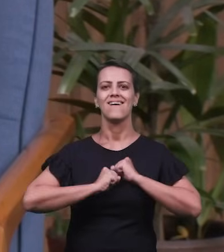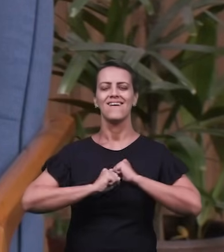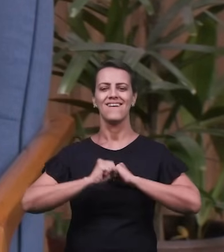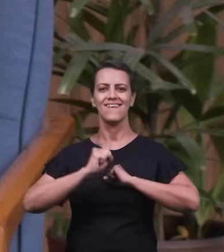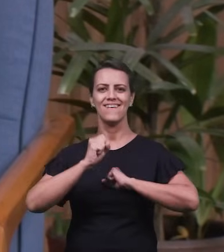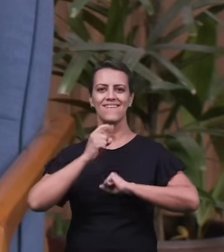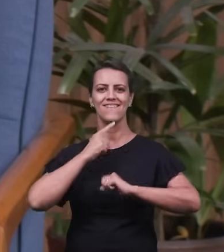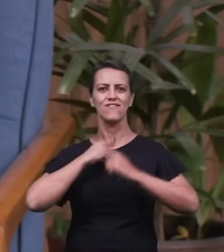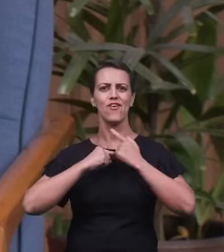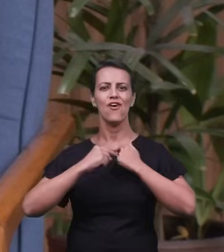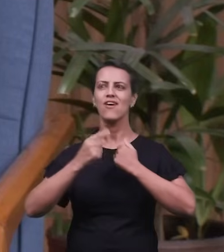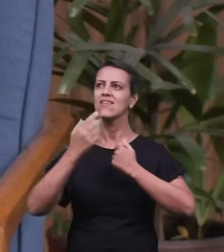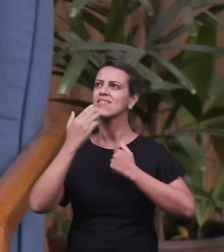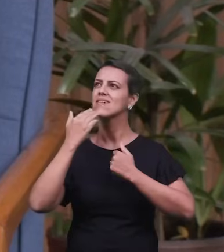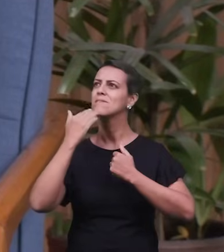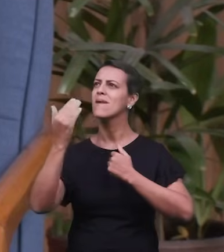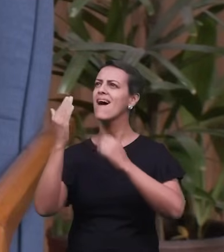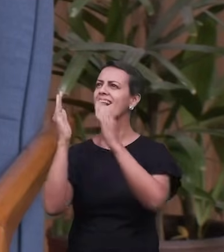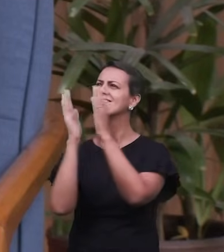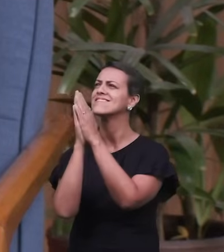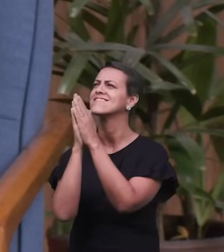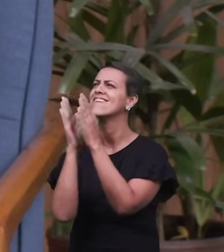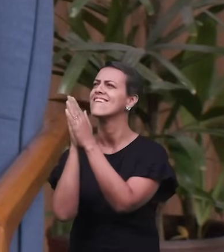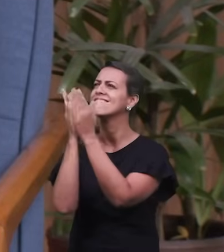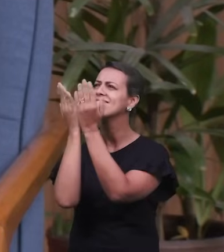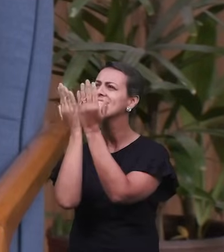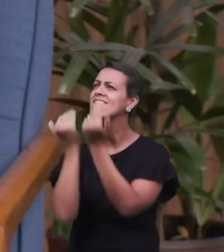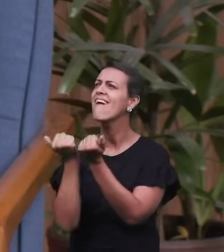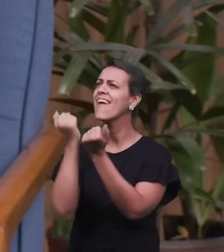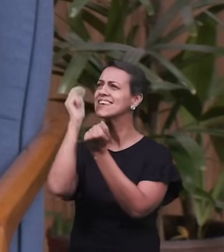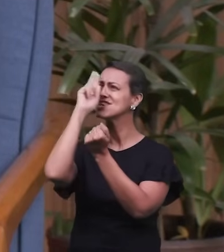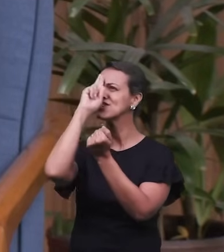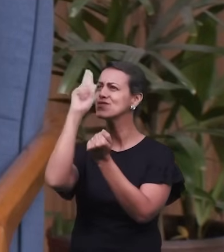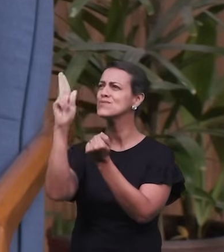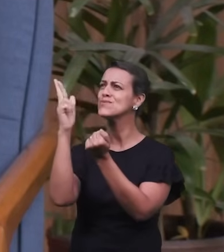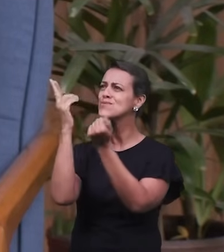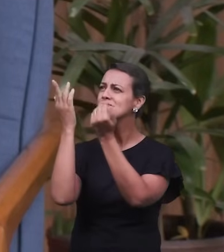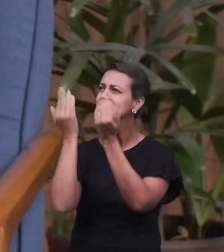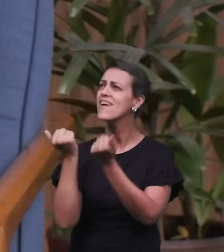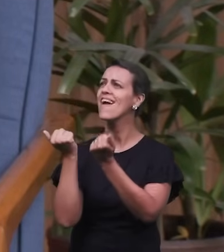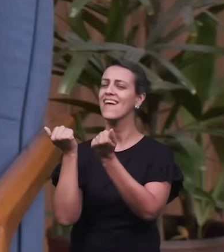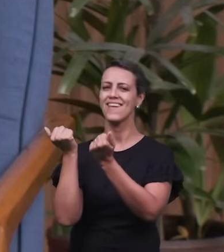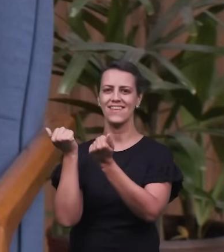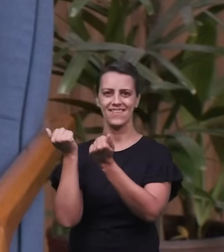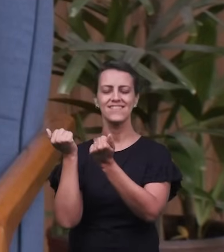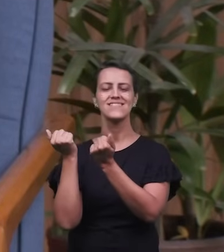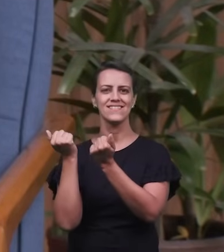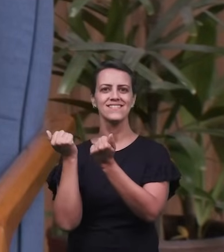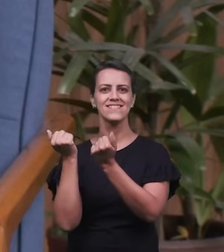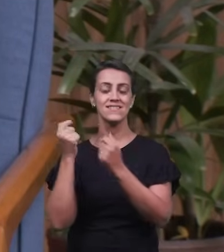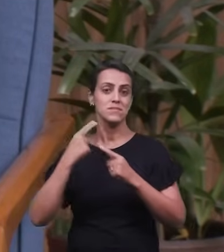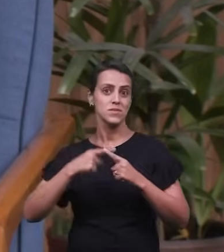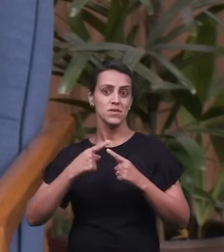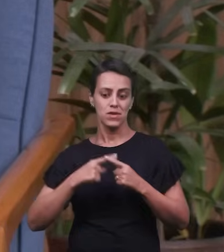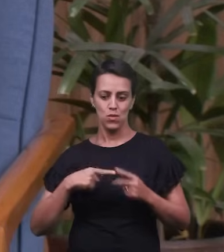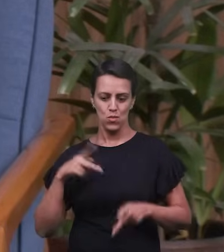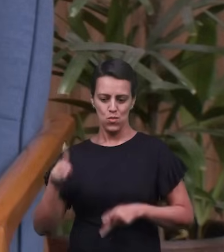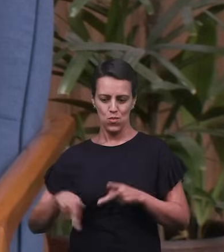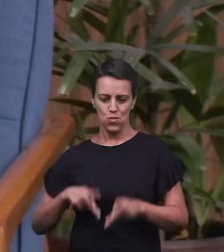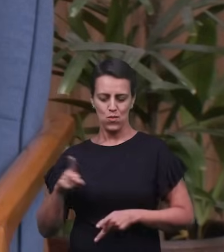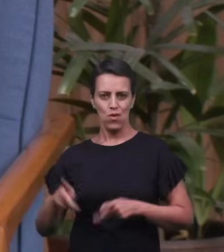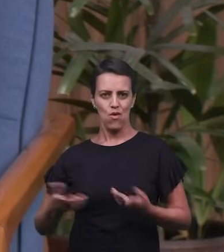clamor, ela é um pedido, vem Jesus, né? É um aviso, mas ao mesmo tempo a igreja, ela